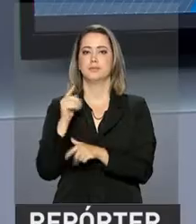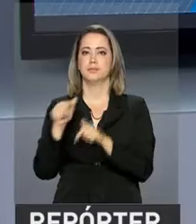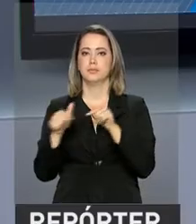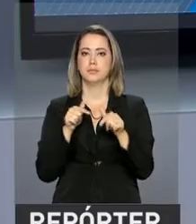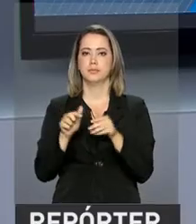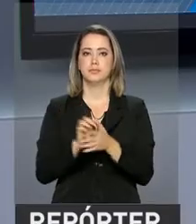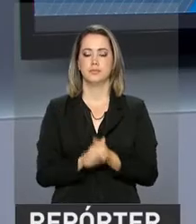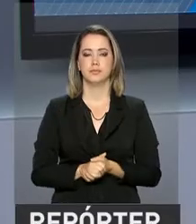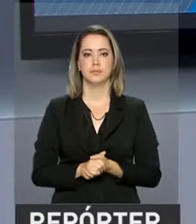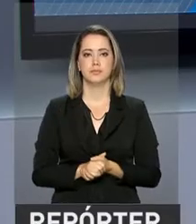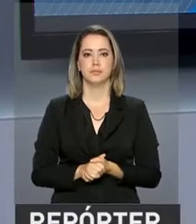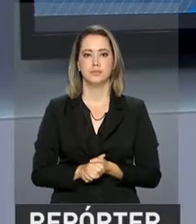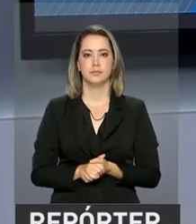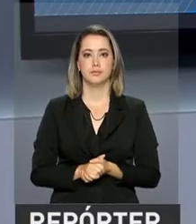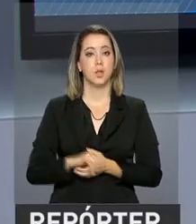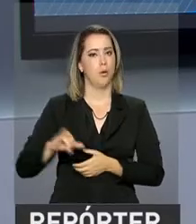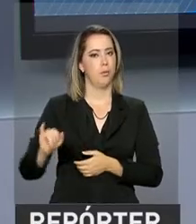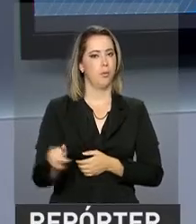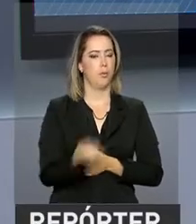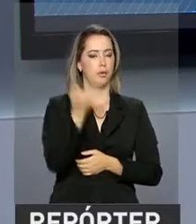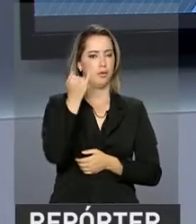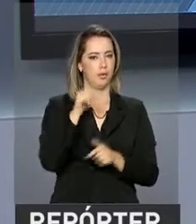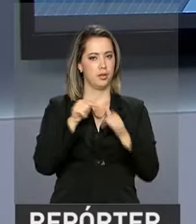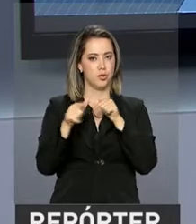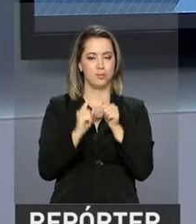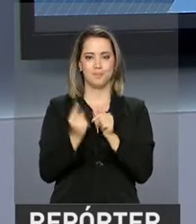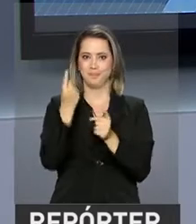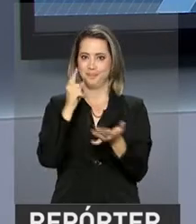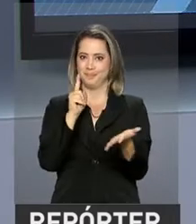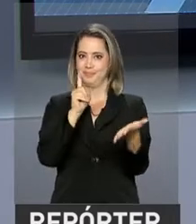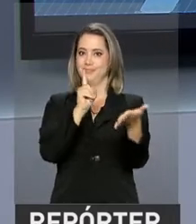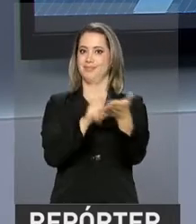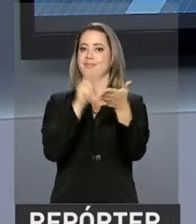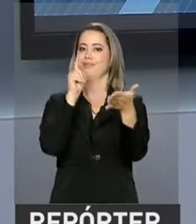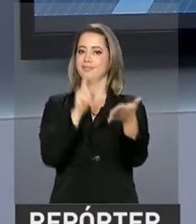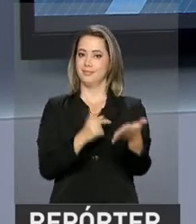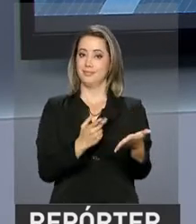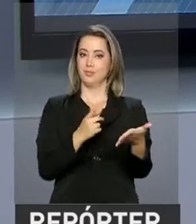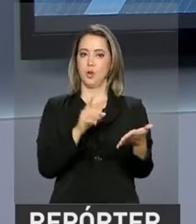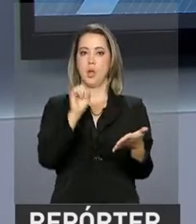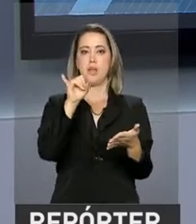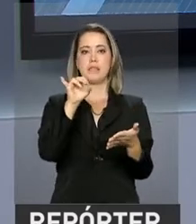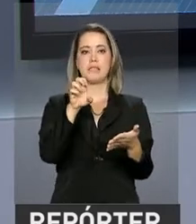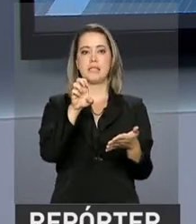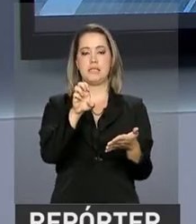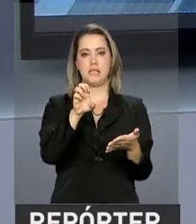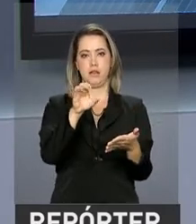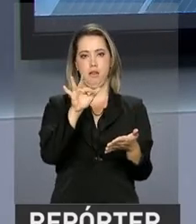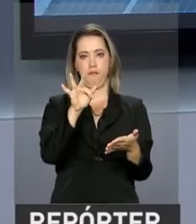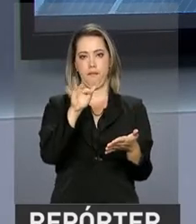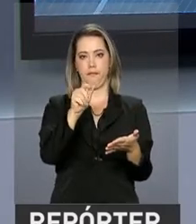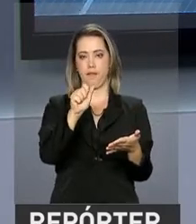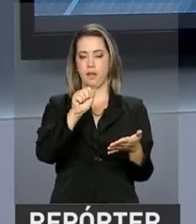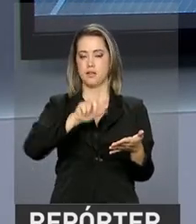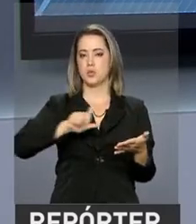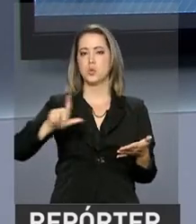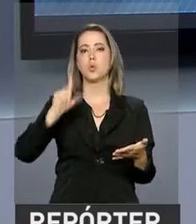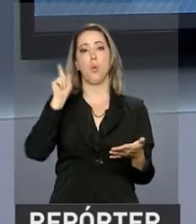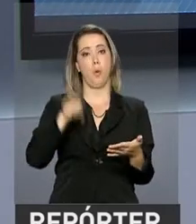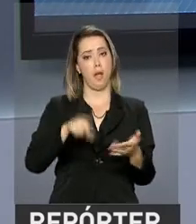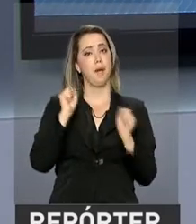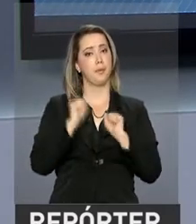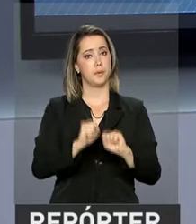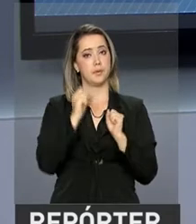oportunidades de emprego em apenas um clique com o aplicativo cine fácil do ministério do trabalho é possível